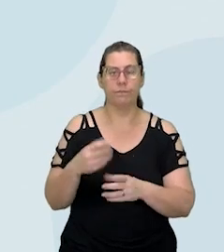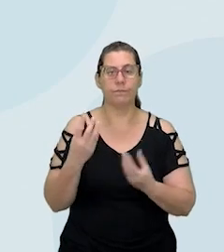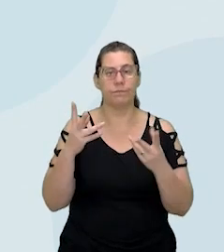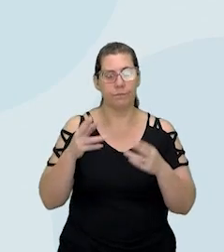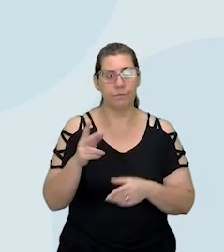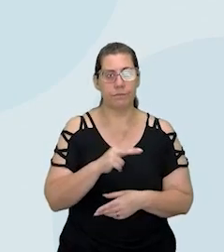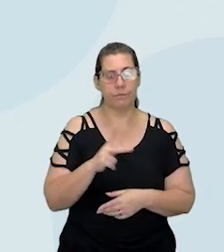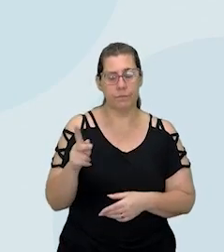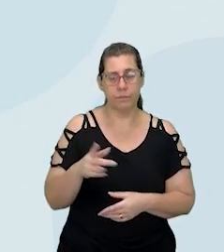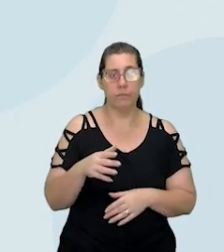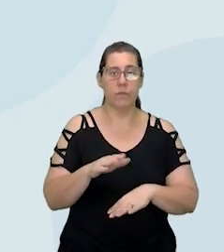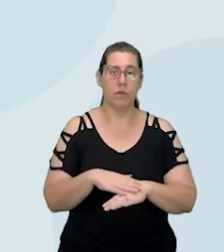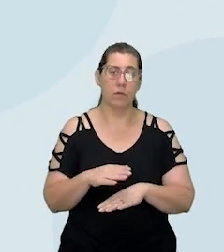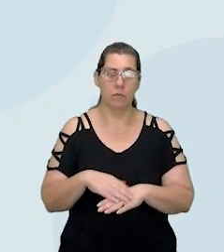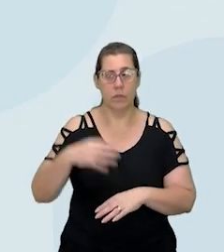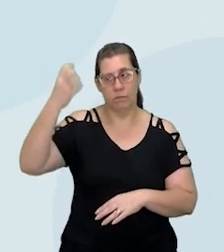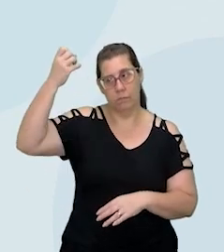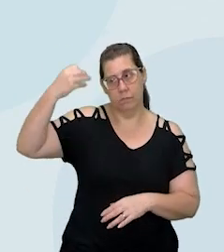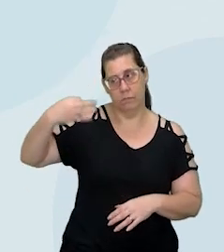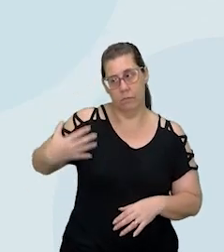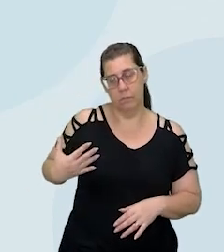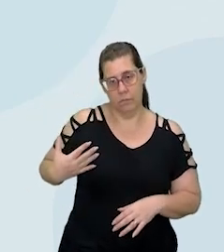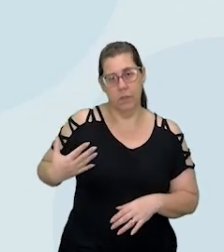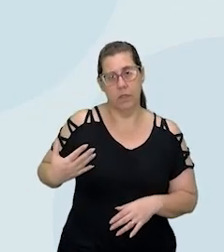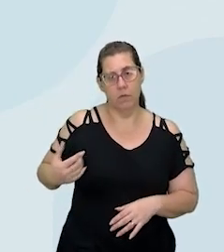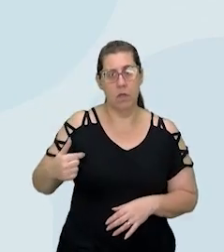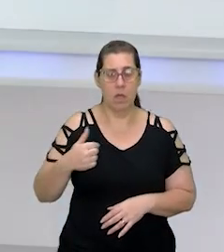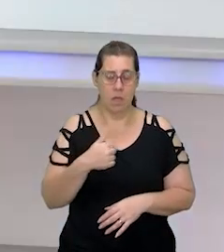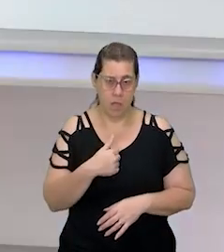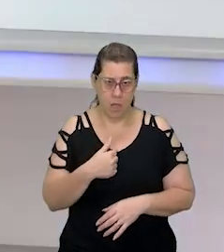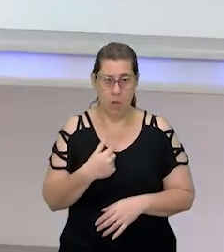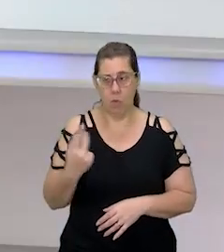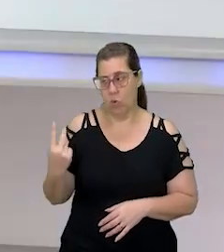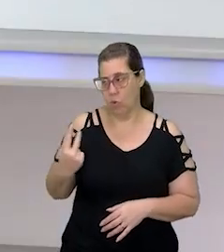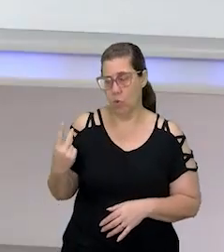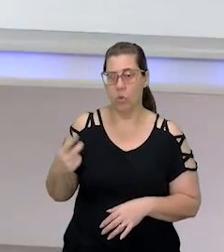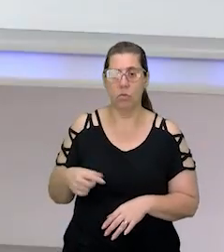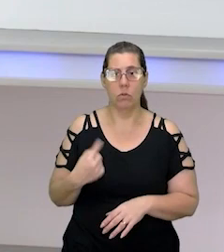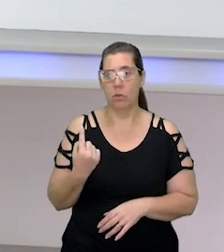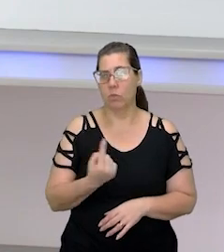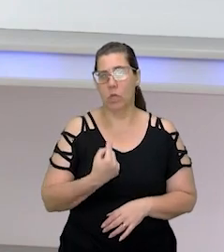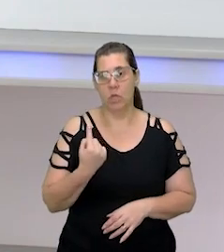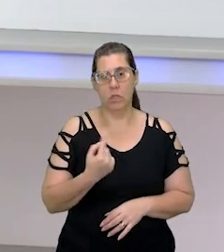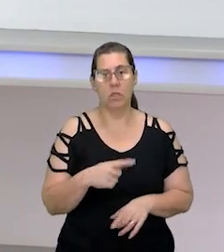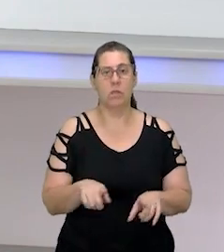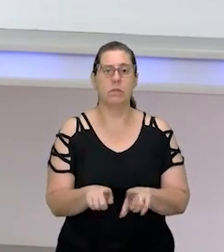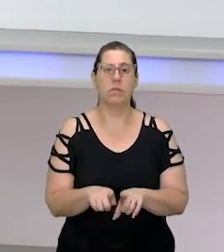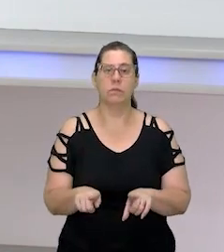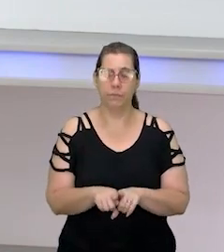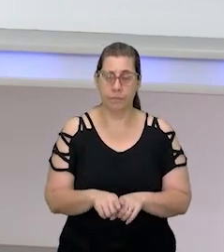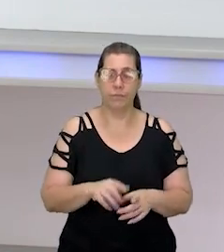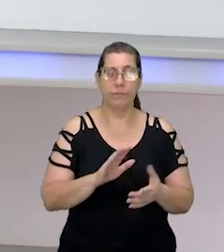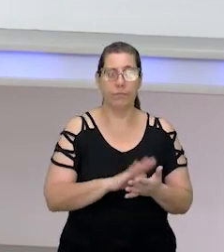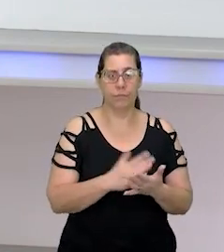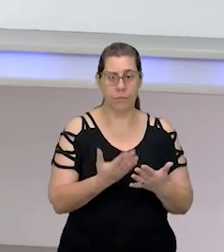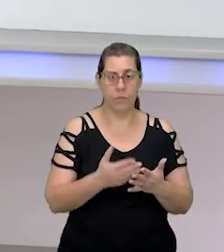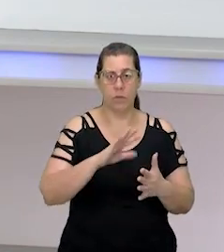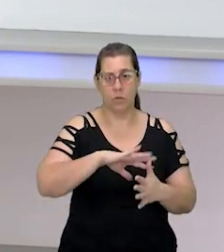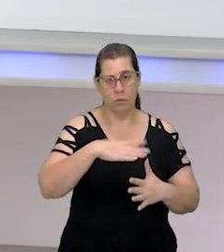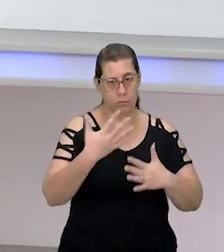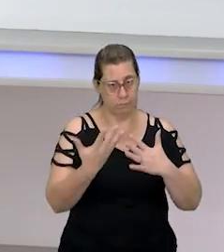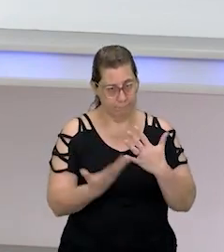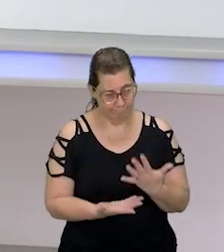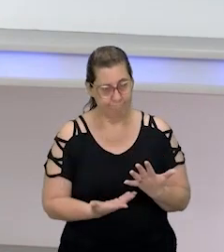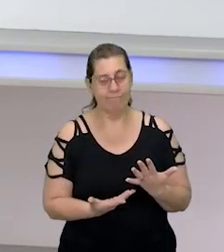professor Washington fez a sua autodescrição, eu digo que eu e ele também não estamos sozinhos. Estamos com as nossas intérpretes